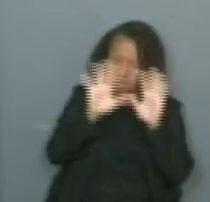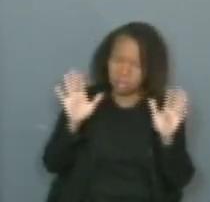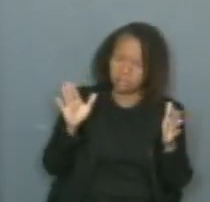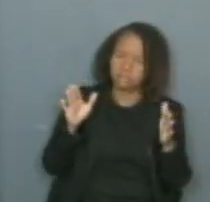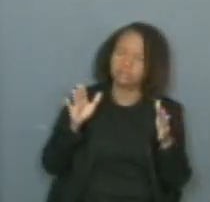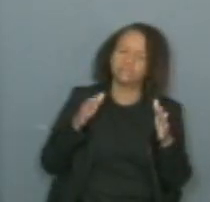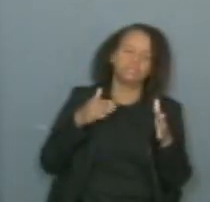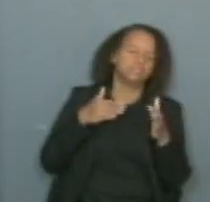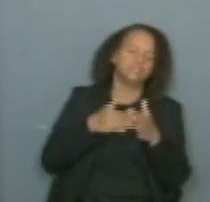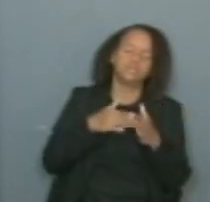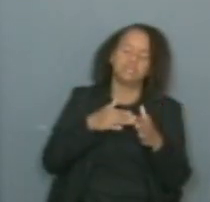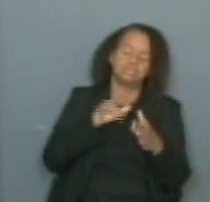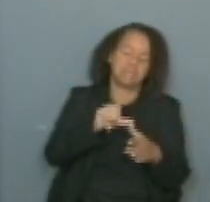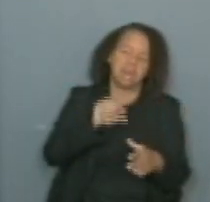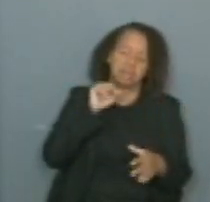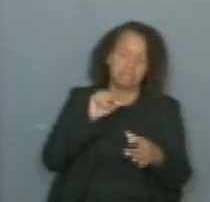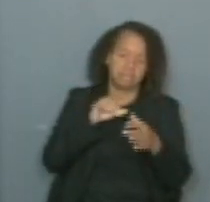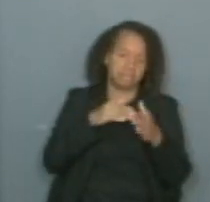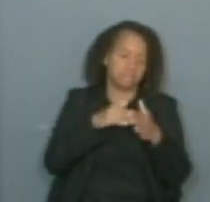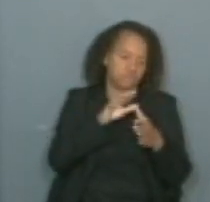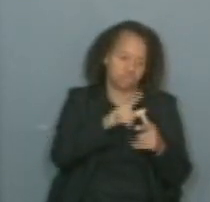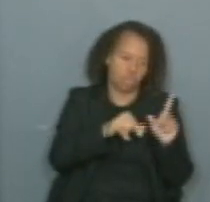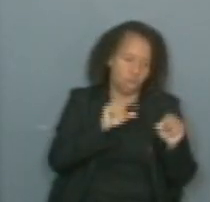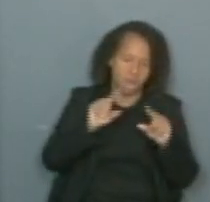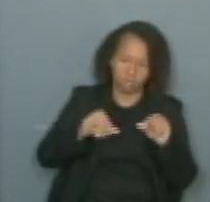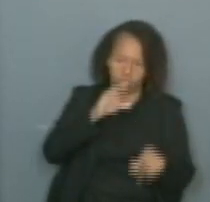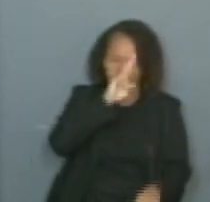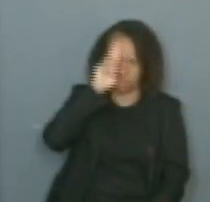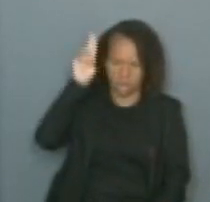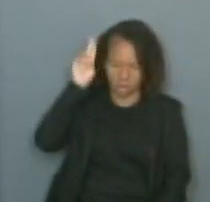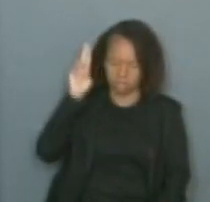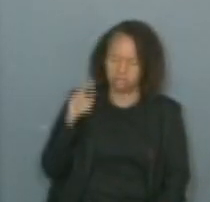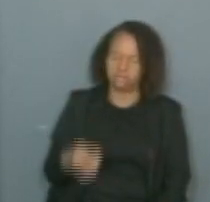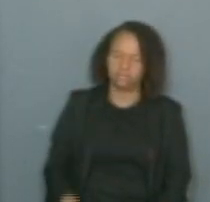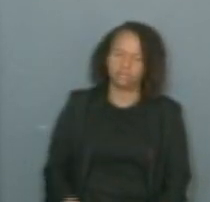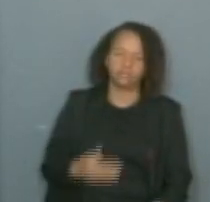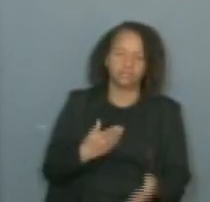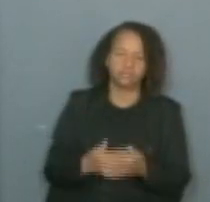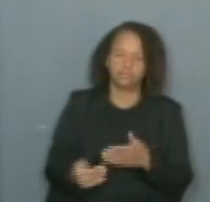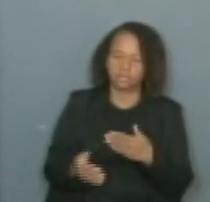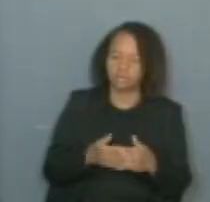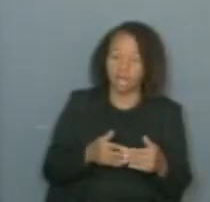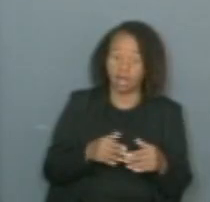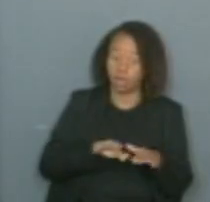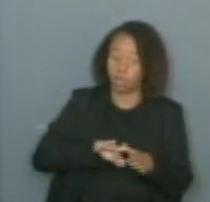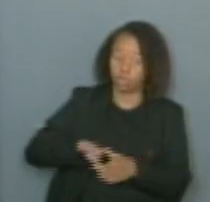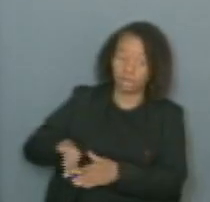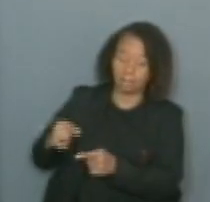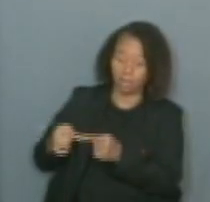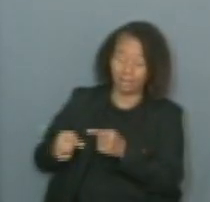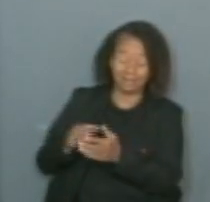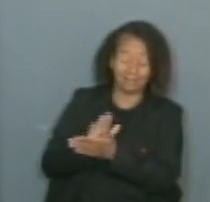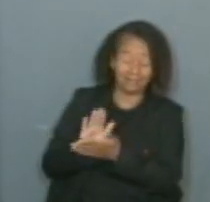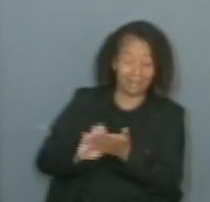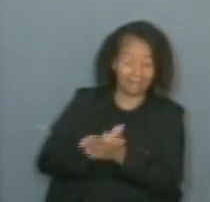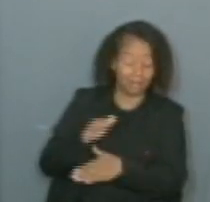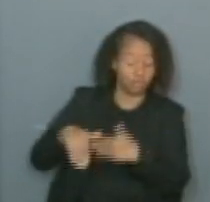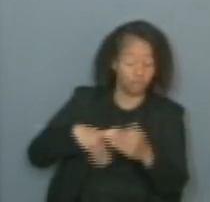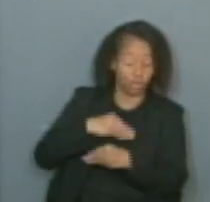a liberdade de escolha, tirar qualquer tipo de conchavo político e dominação